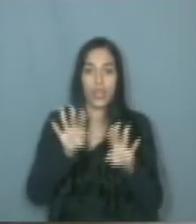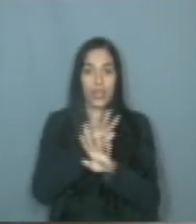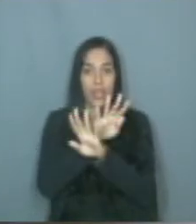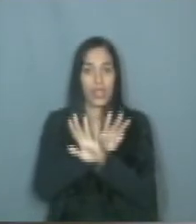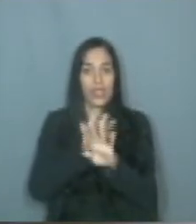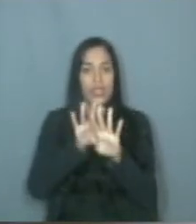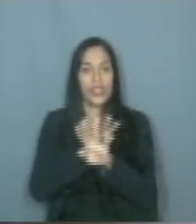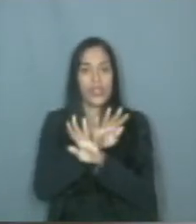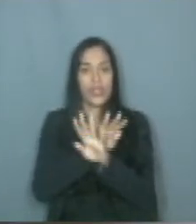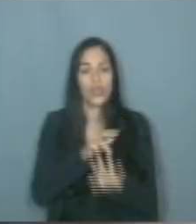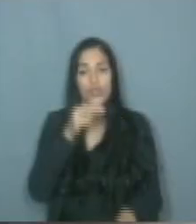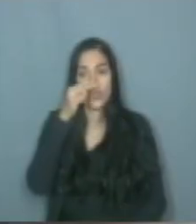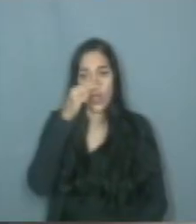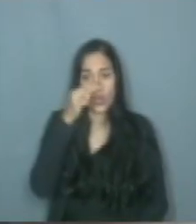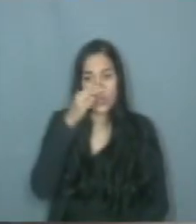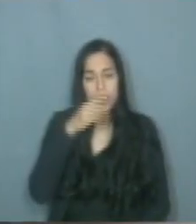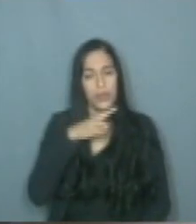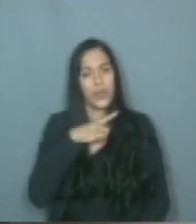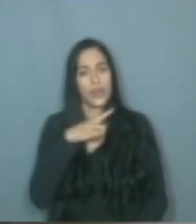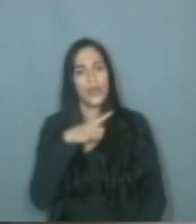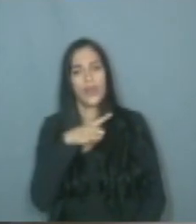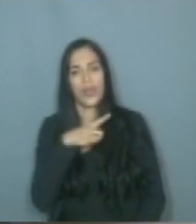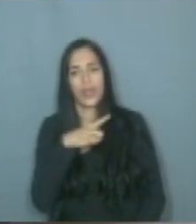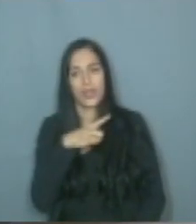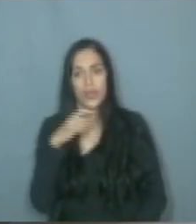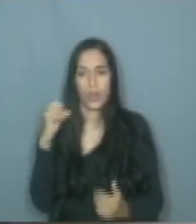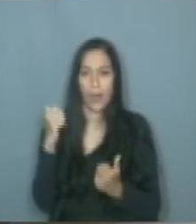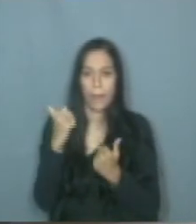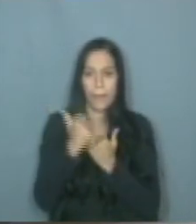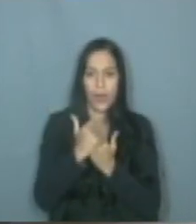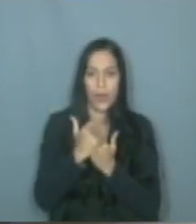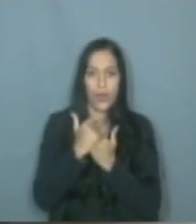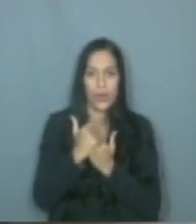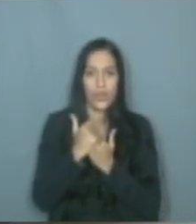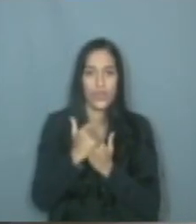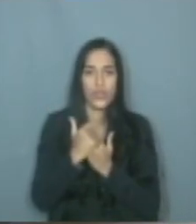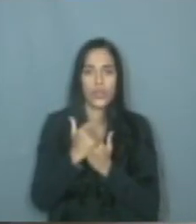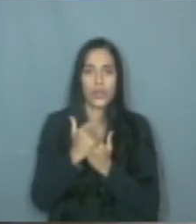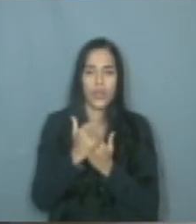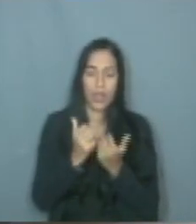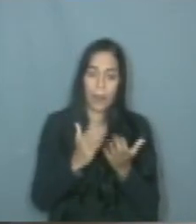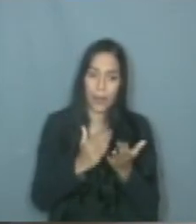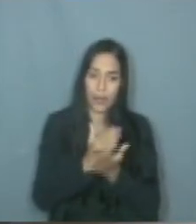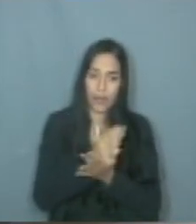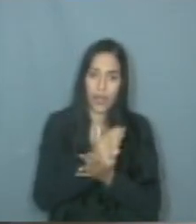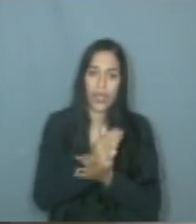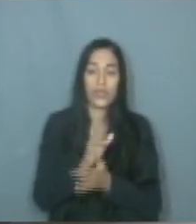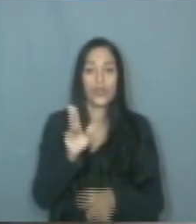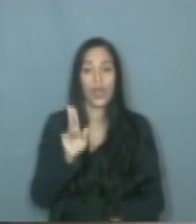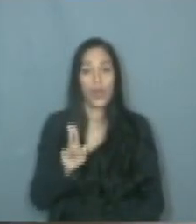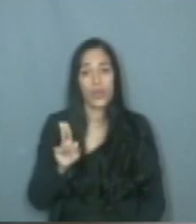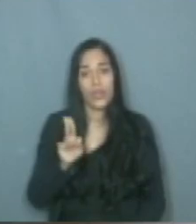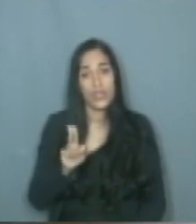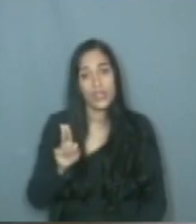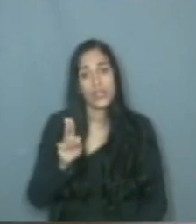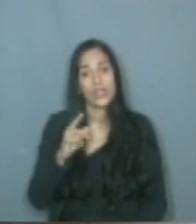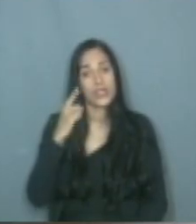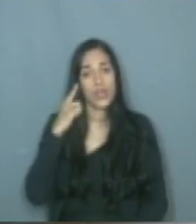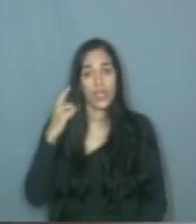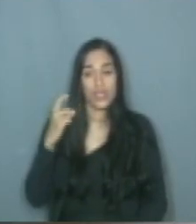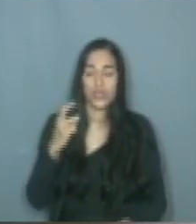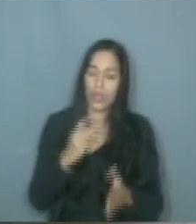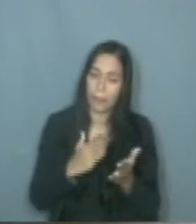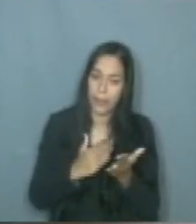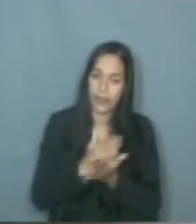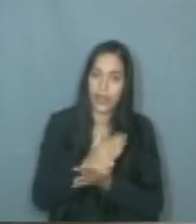blocos líricos que têm o apoio aprovado e a utilização de caixas de som